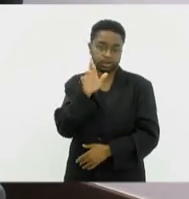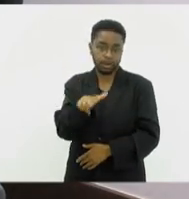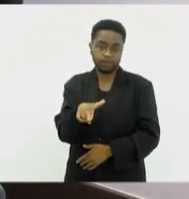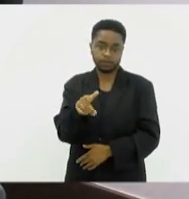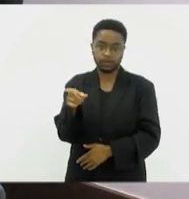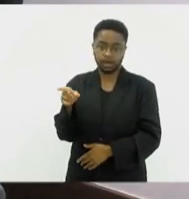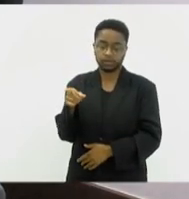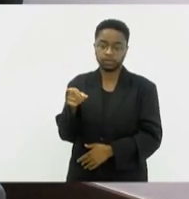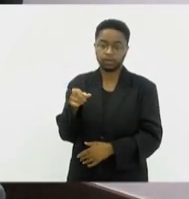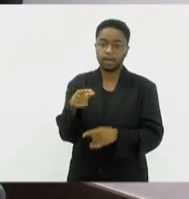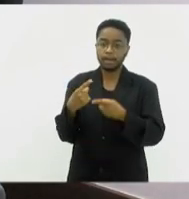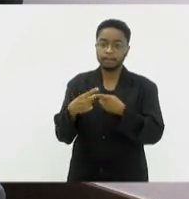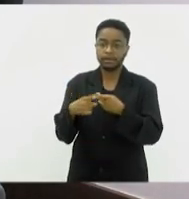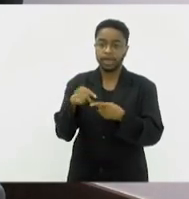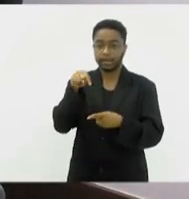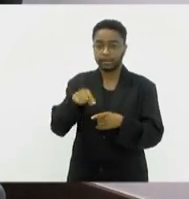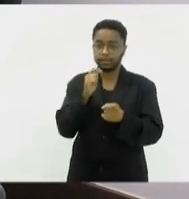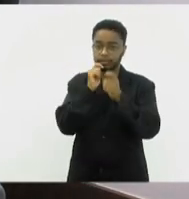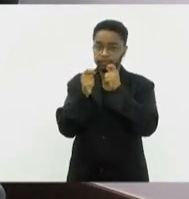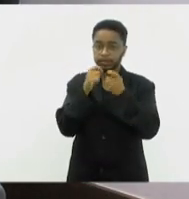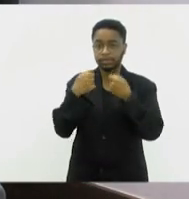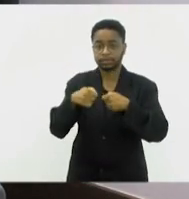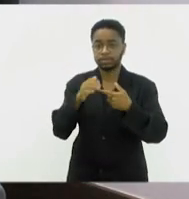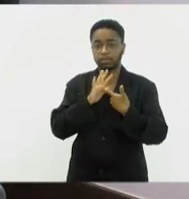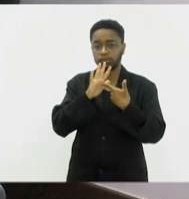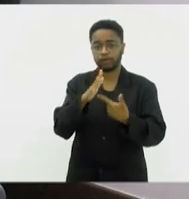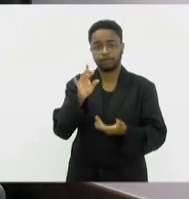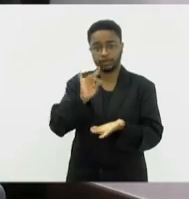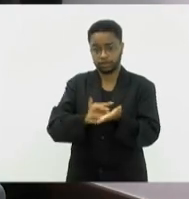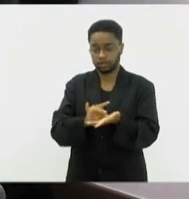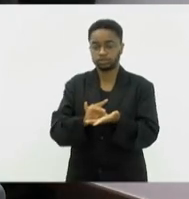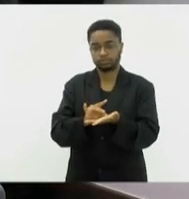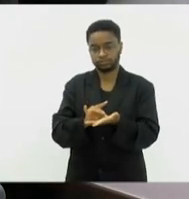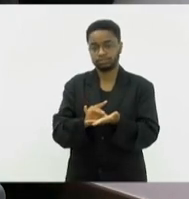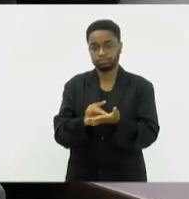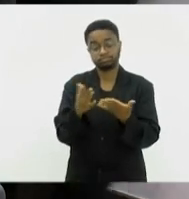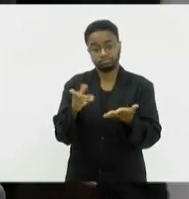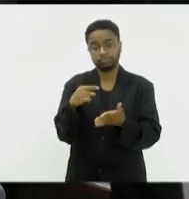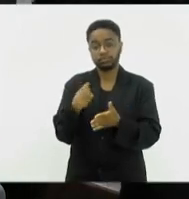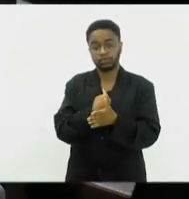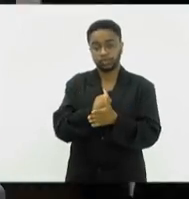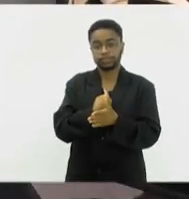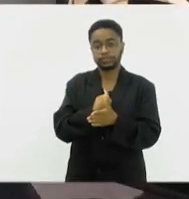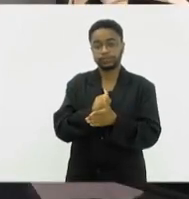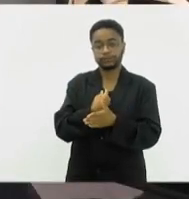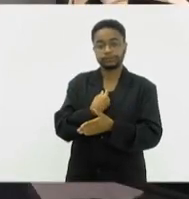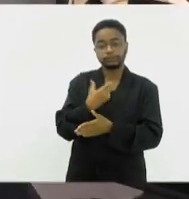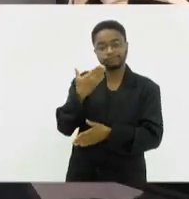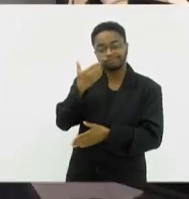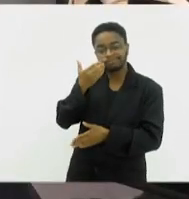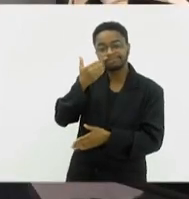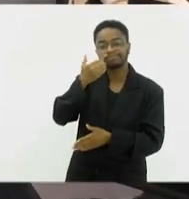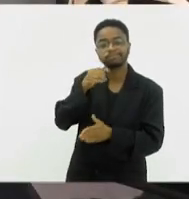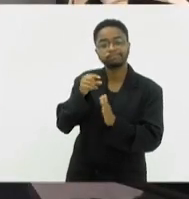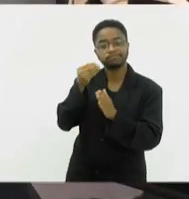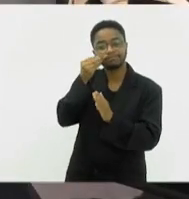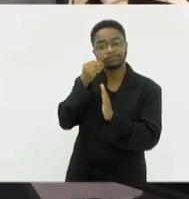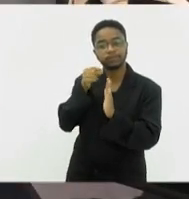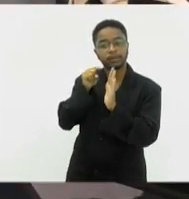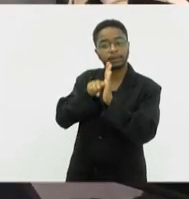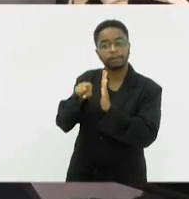senhor, porque aqui uma sabatina tem que chegar e botar a verdade com ela, qual é. E a gente foi arrancando as informações num exercício da deputada